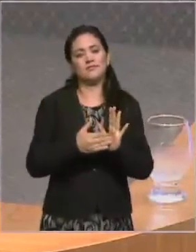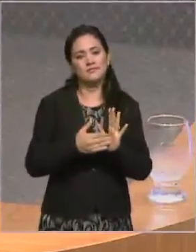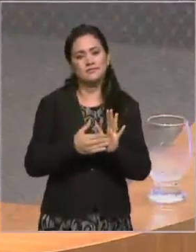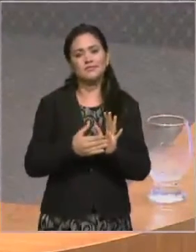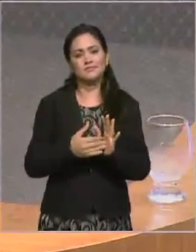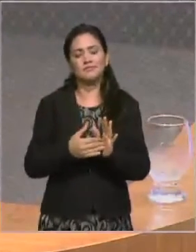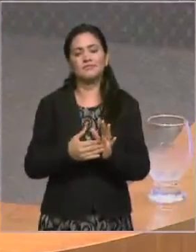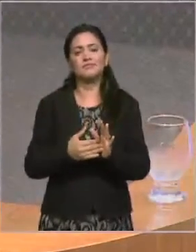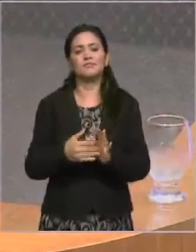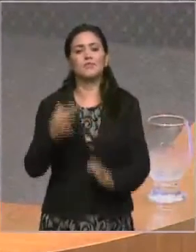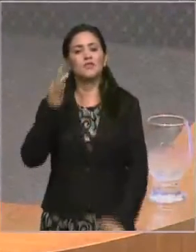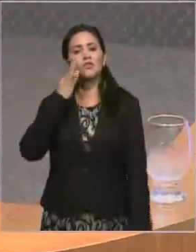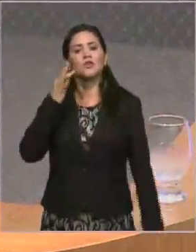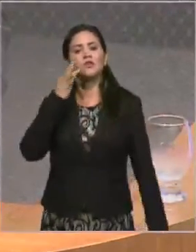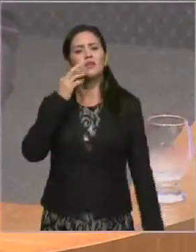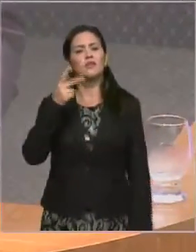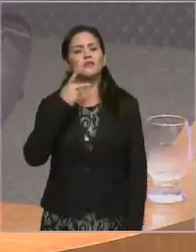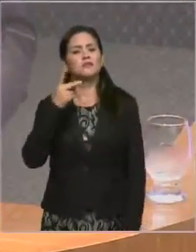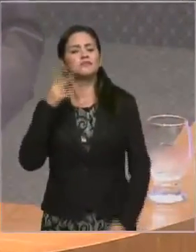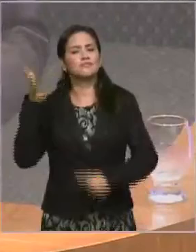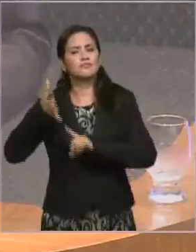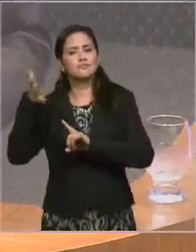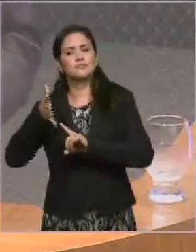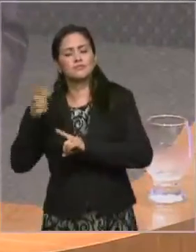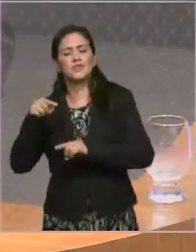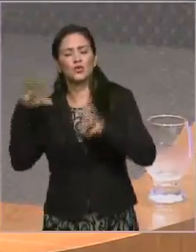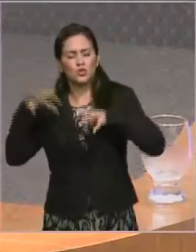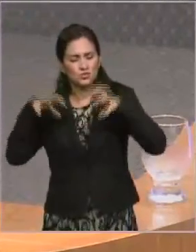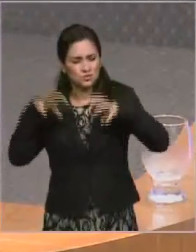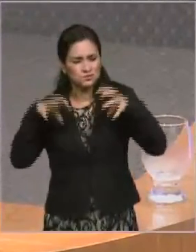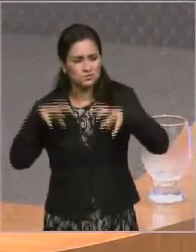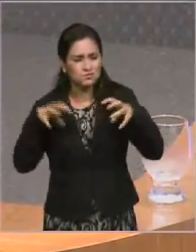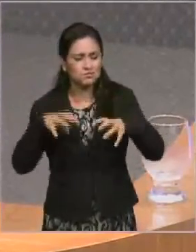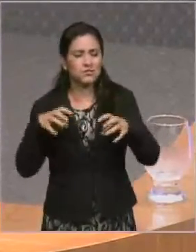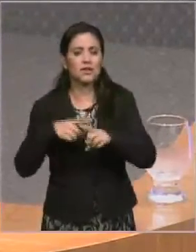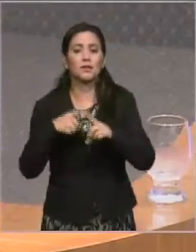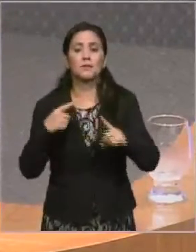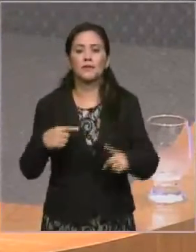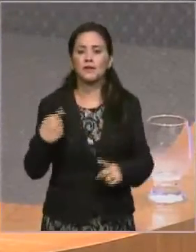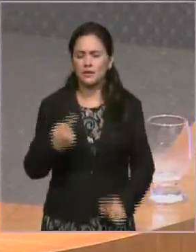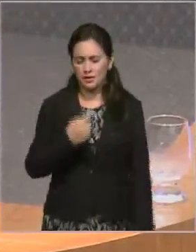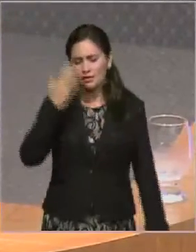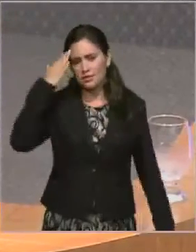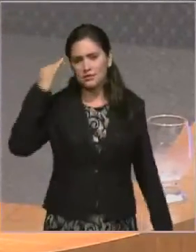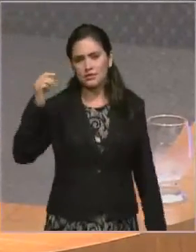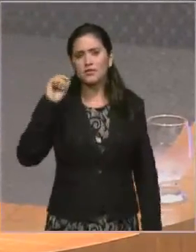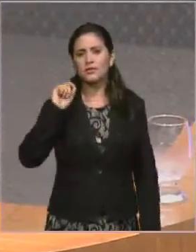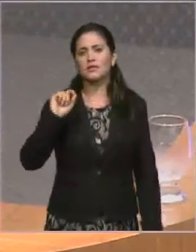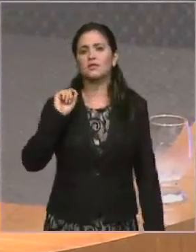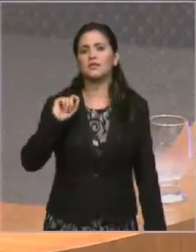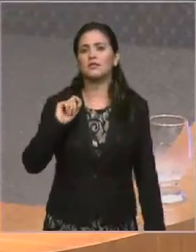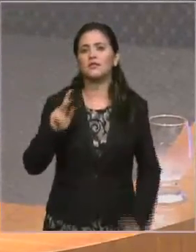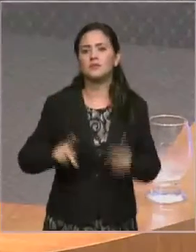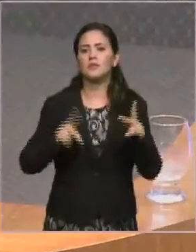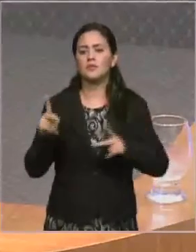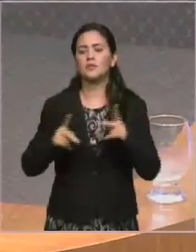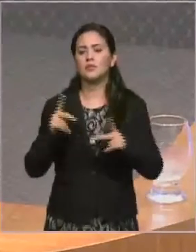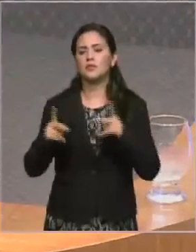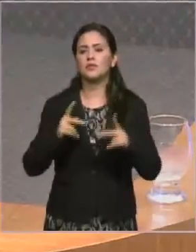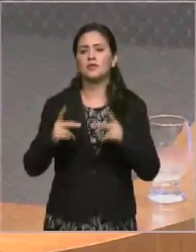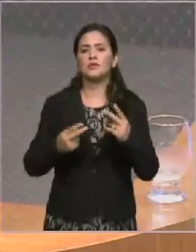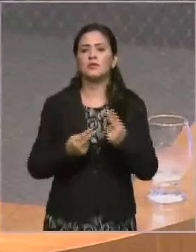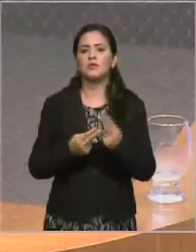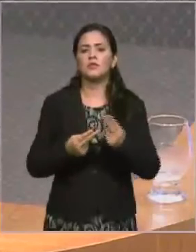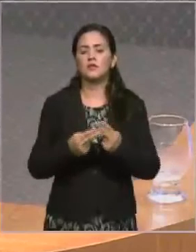fala final do nosso governador, e dizer que tenho certeza absoluta que o povo de Timon reconhece o trabalho, o empenho e a luta do prefeito